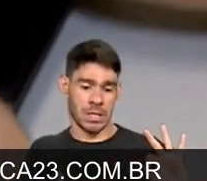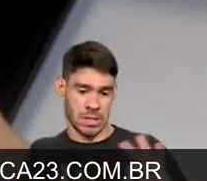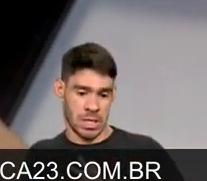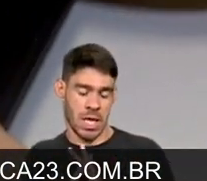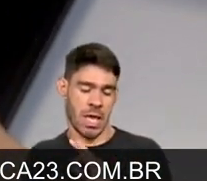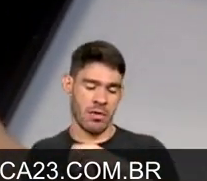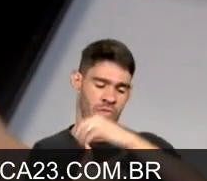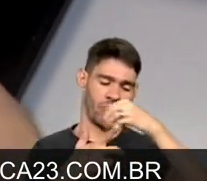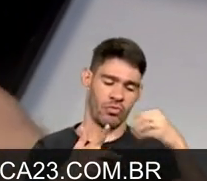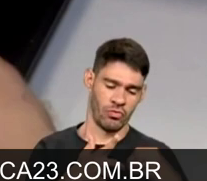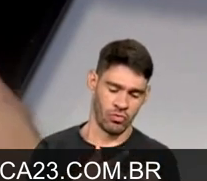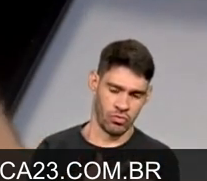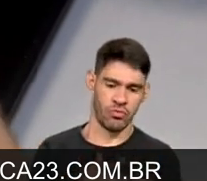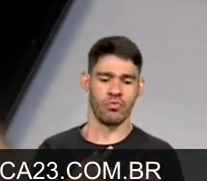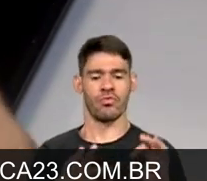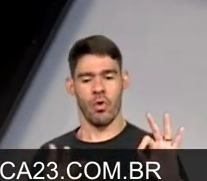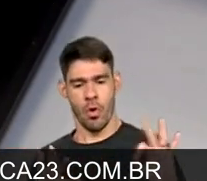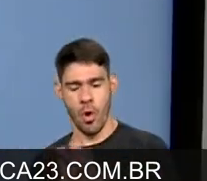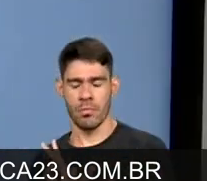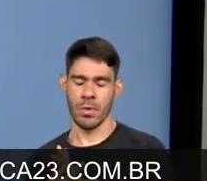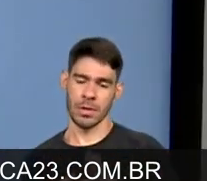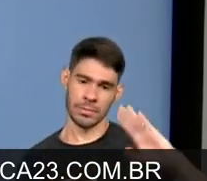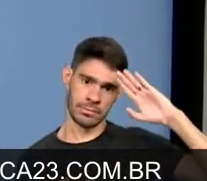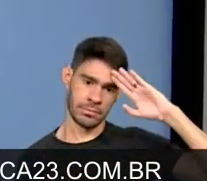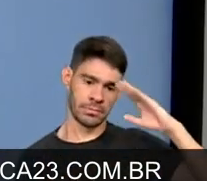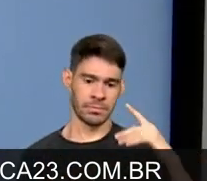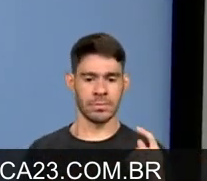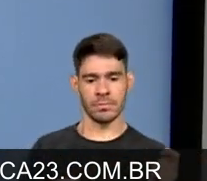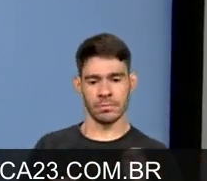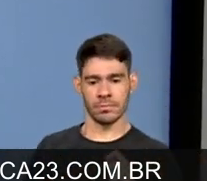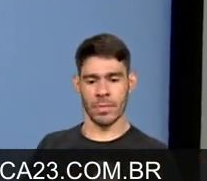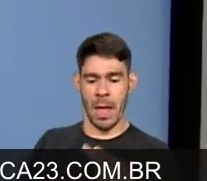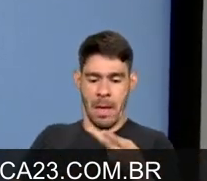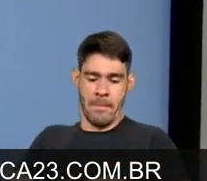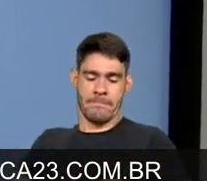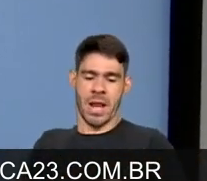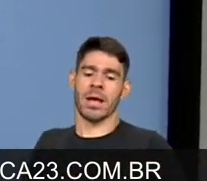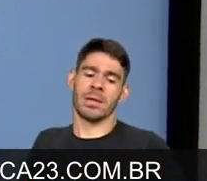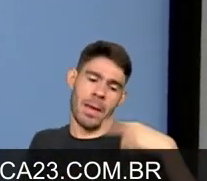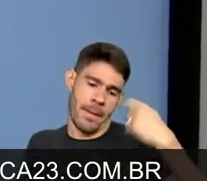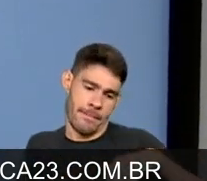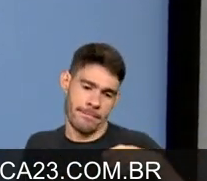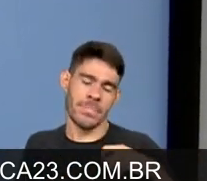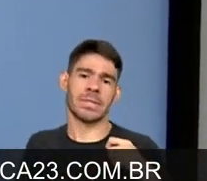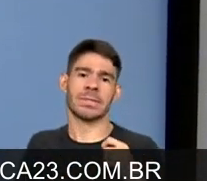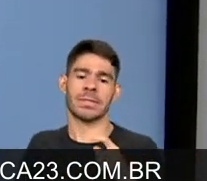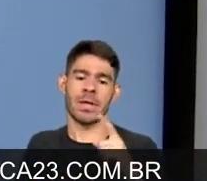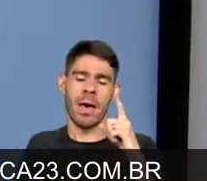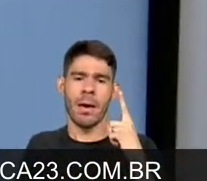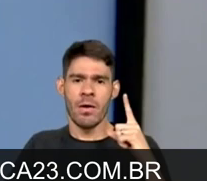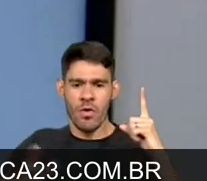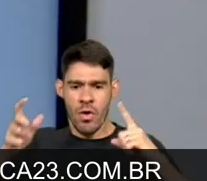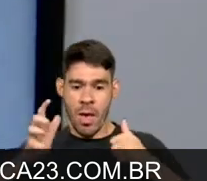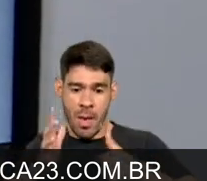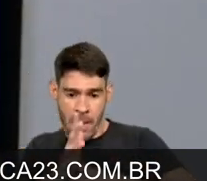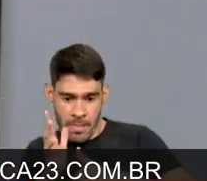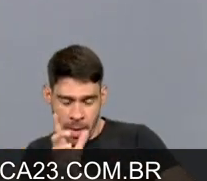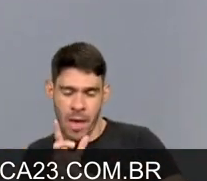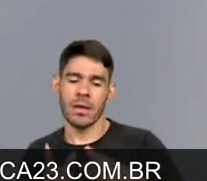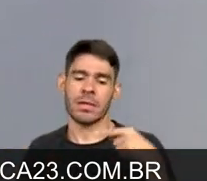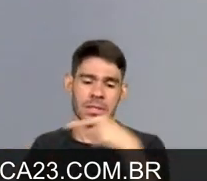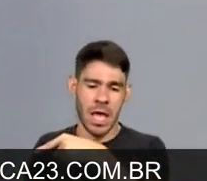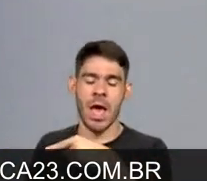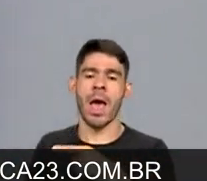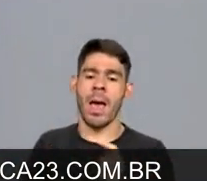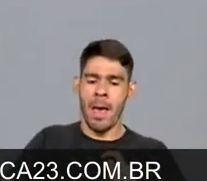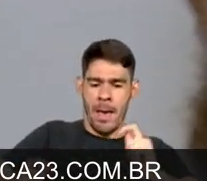inscrever no Enem ou fazer o alistamento militar. Para ter a conta prata é necessário ter identificação biométrica e neste